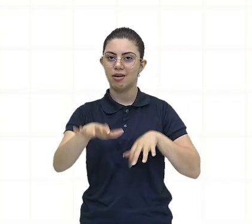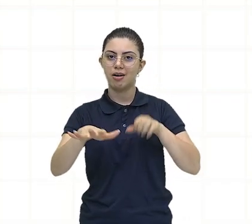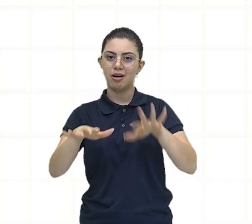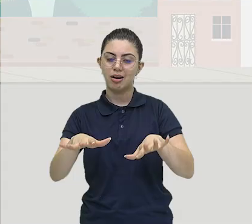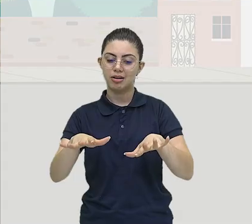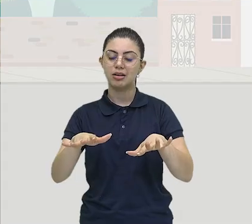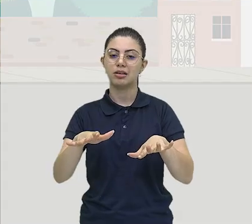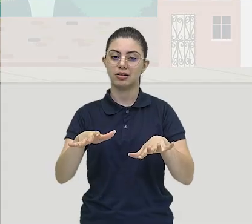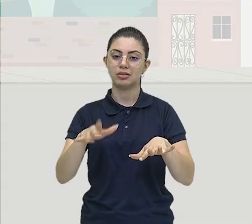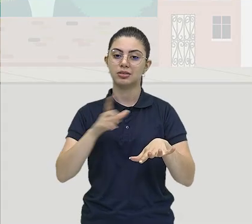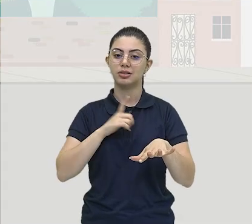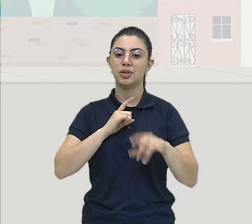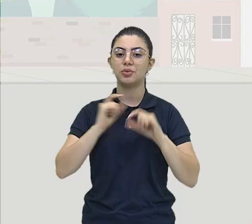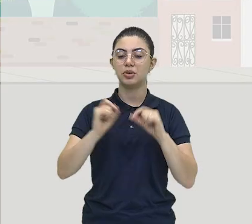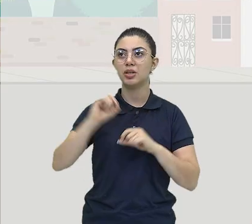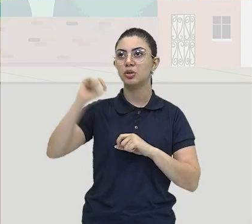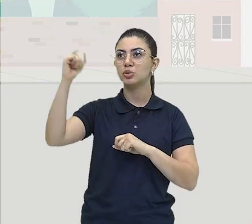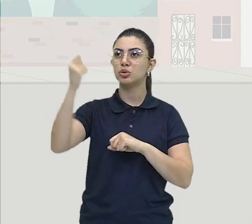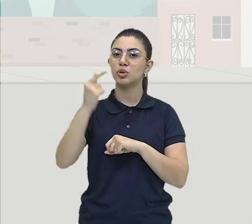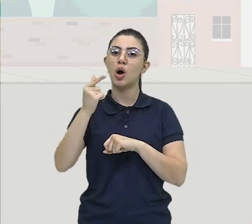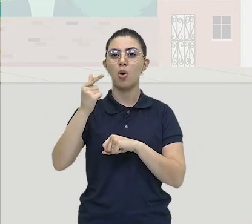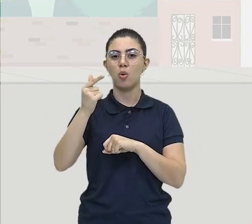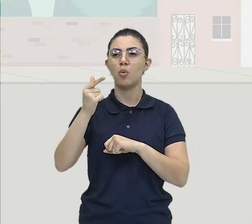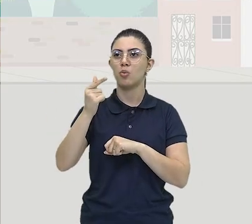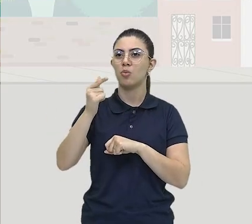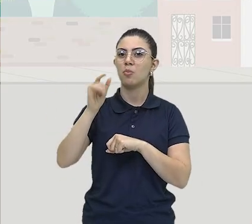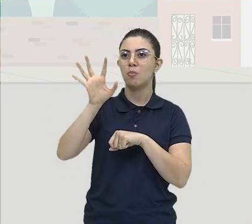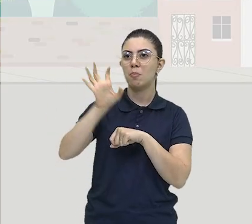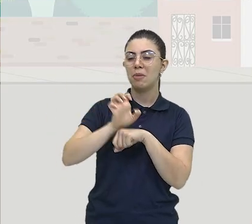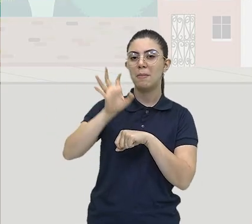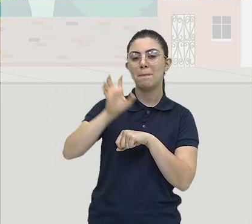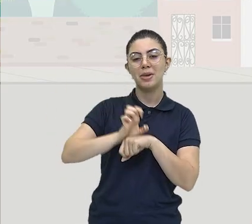de absorção e também de reflexão